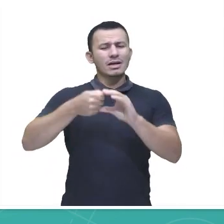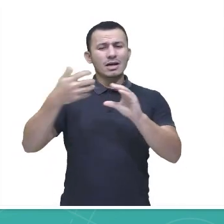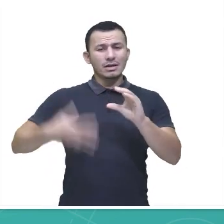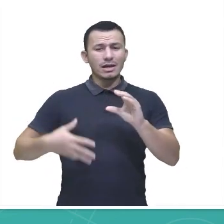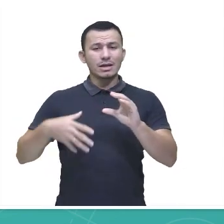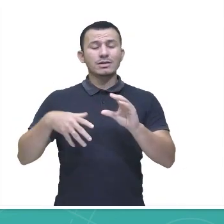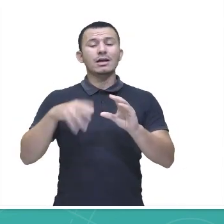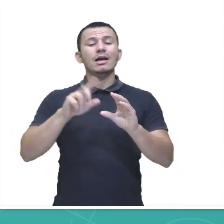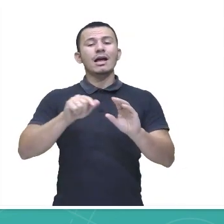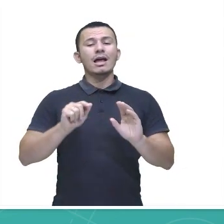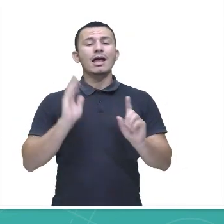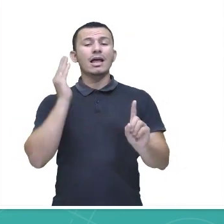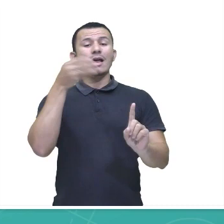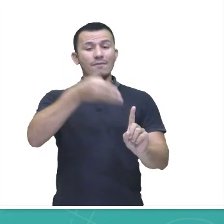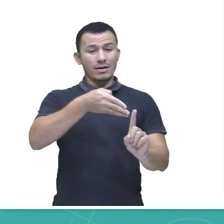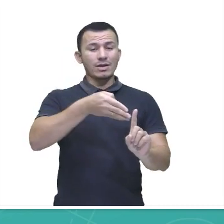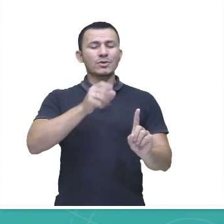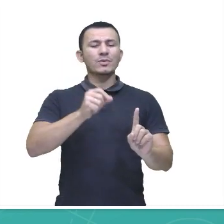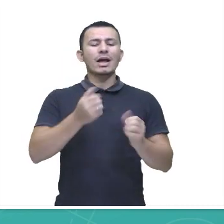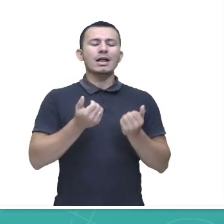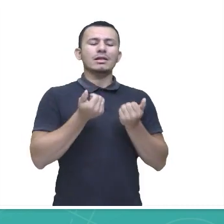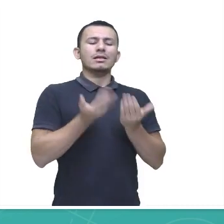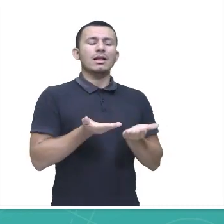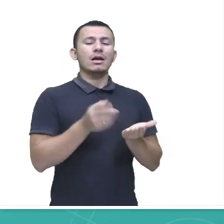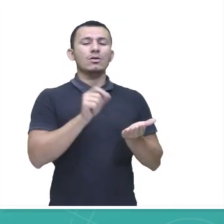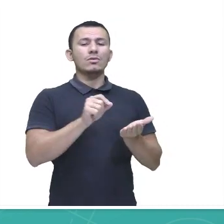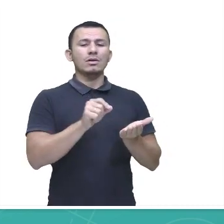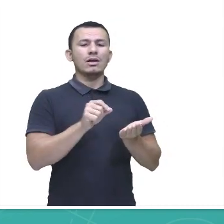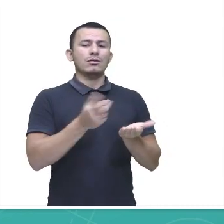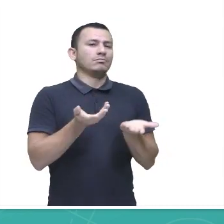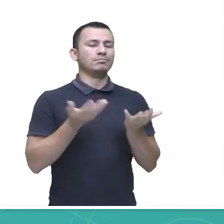se refere a atribuir, a dar